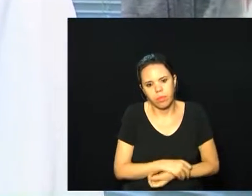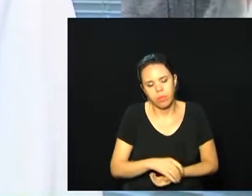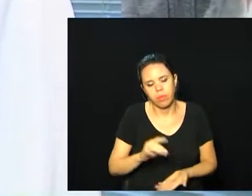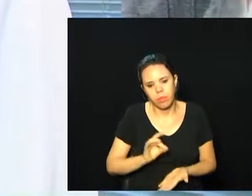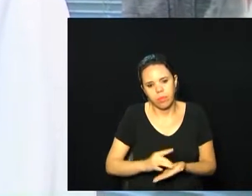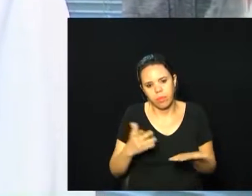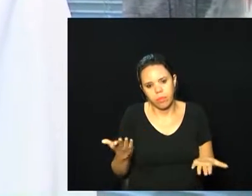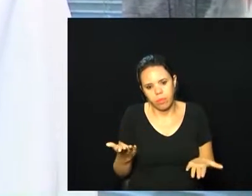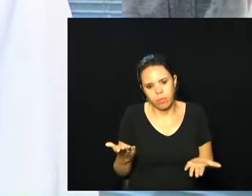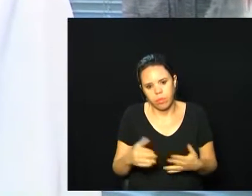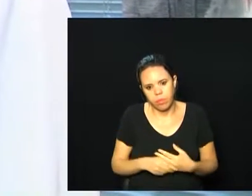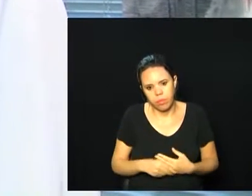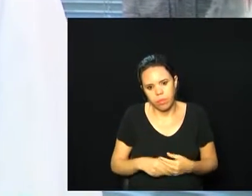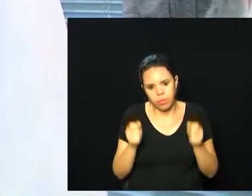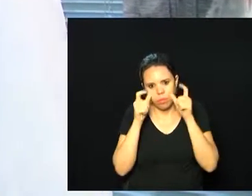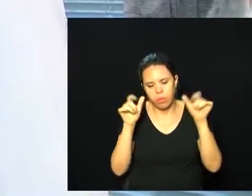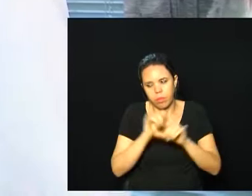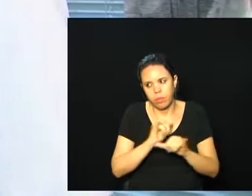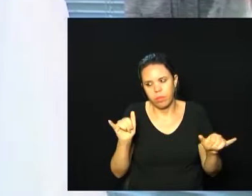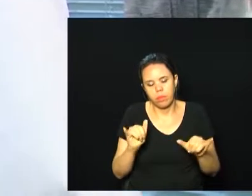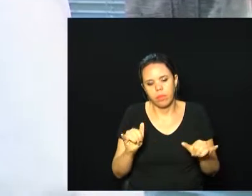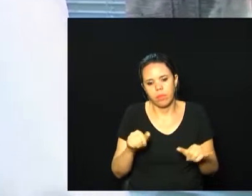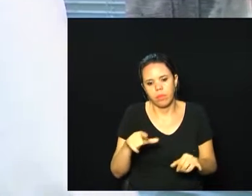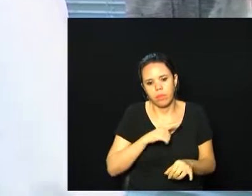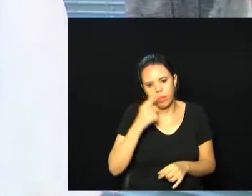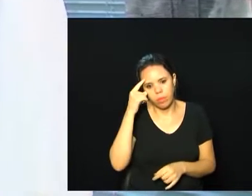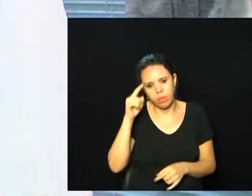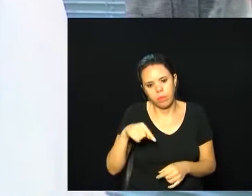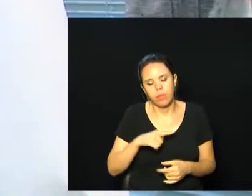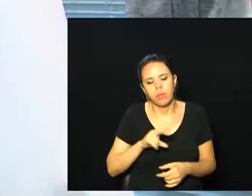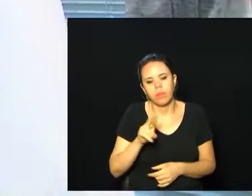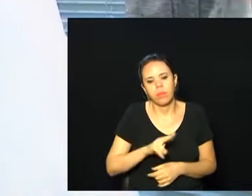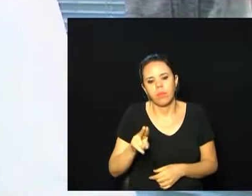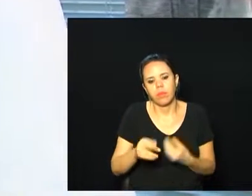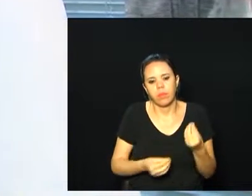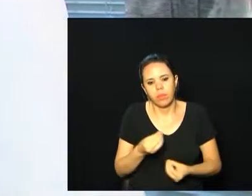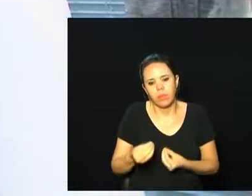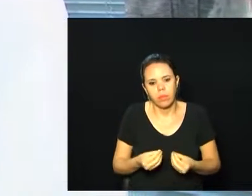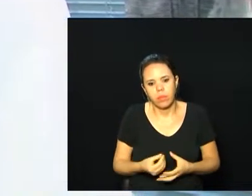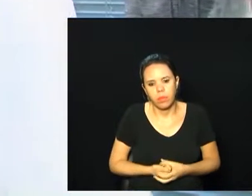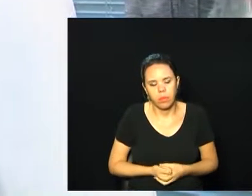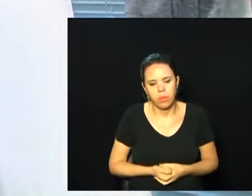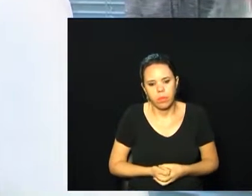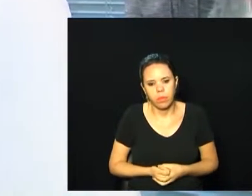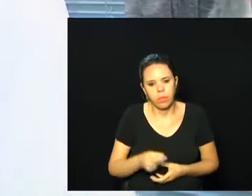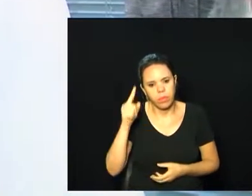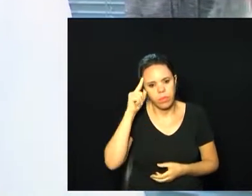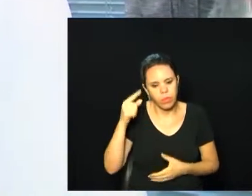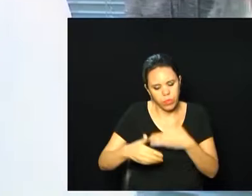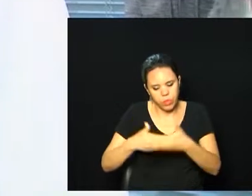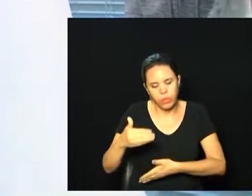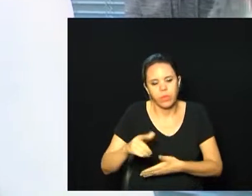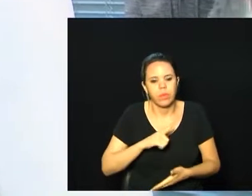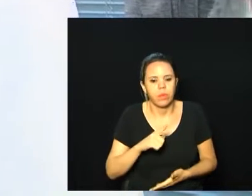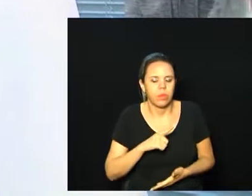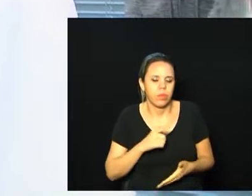realmente encontra-se em nível alarmante. Para vocês terem uma ideia, a gente usa como indicador o número de dias que a gente